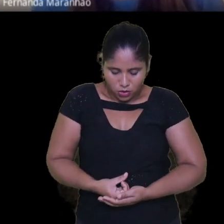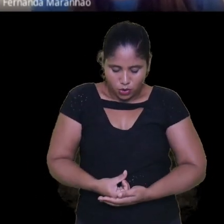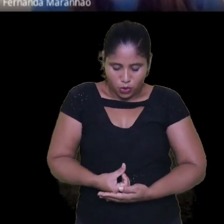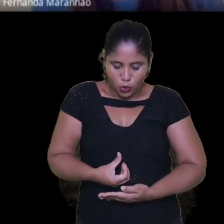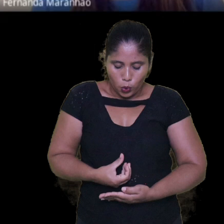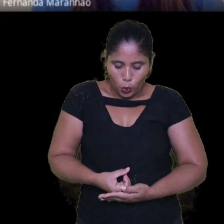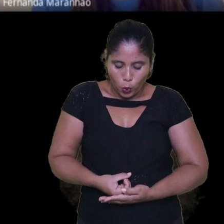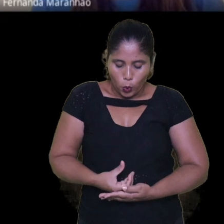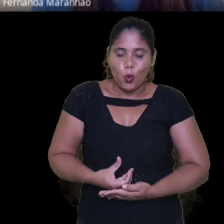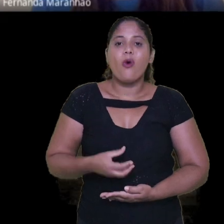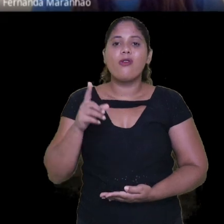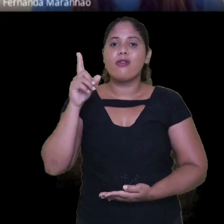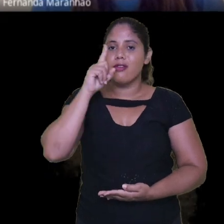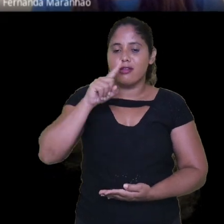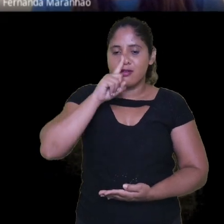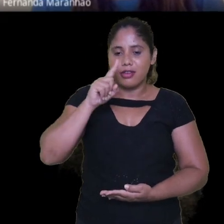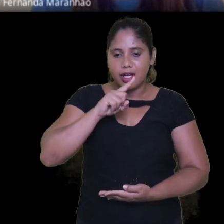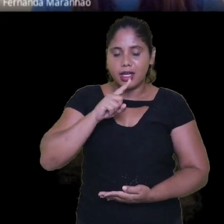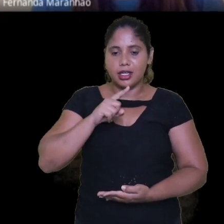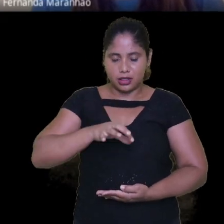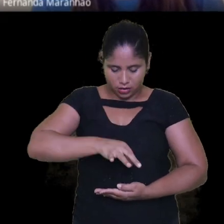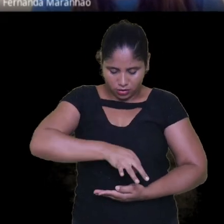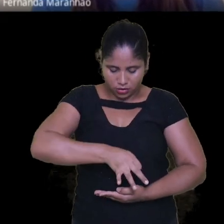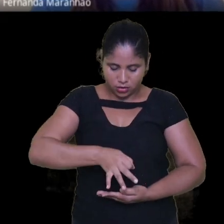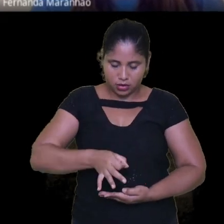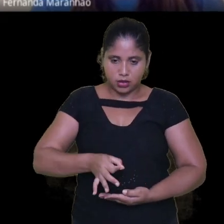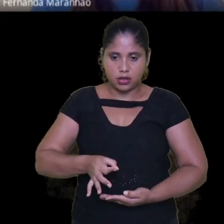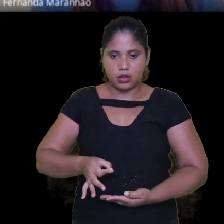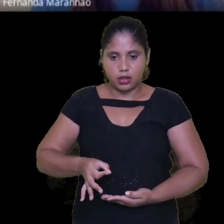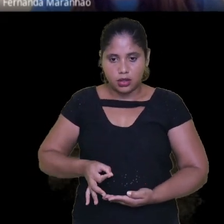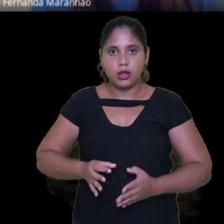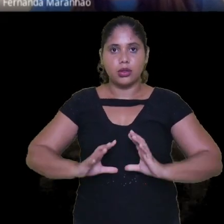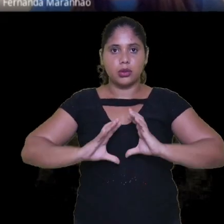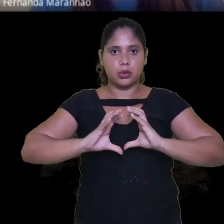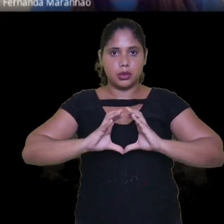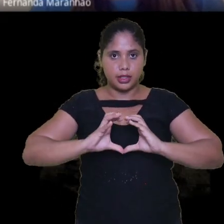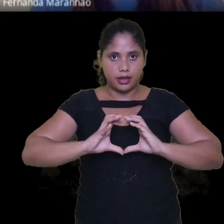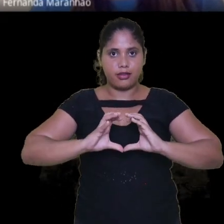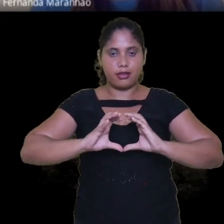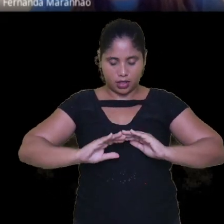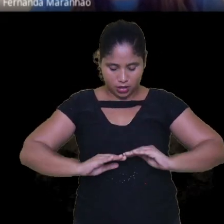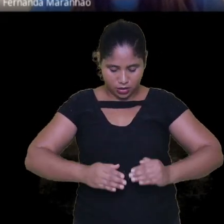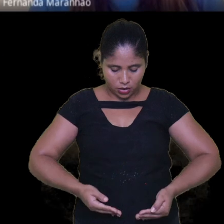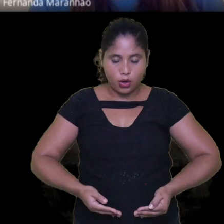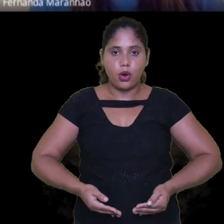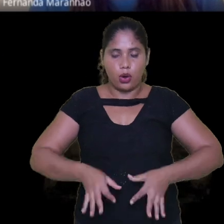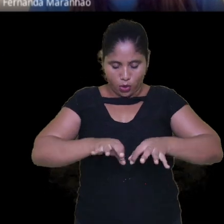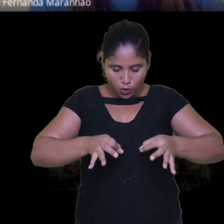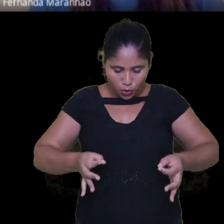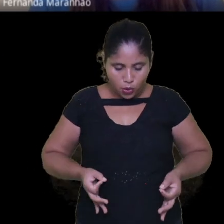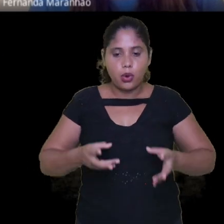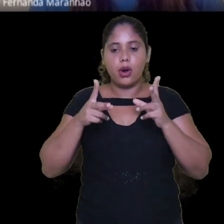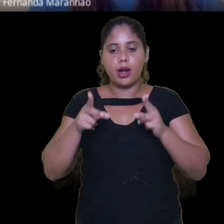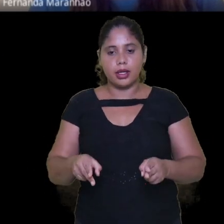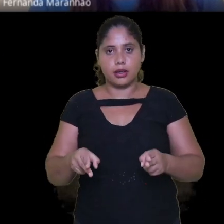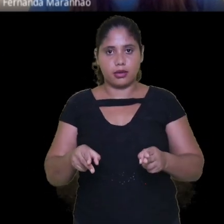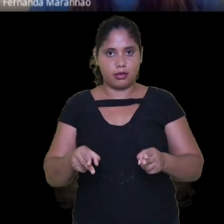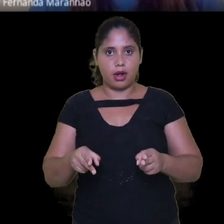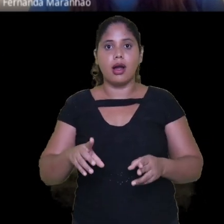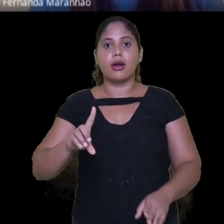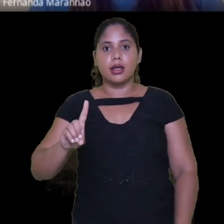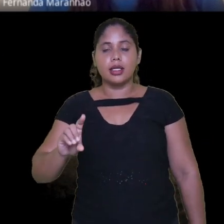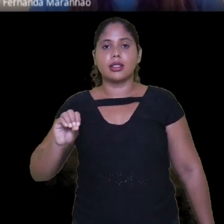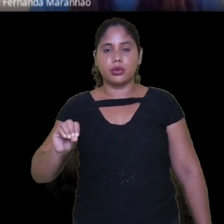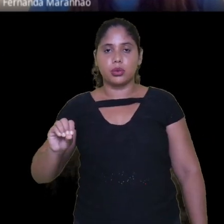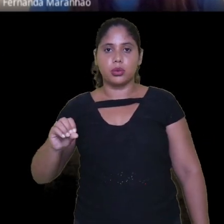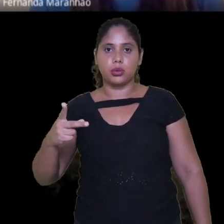do restrito, da restrição de crescimento intrauterino, que é o bebê pequeno para a idade gestacional. Por definição, é o bebezinho que